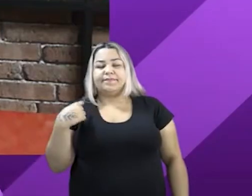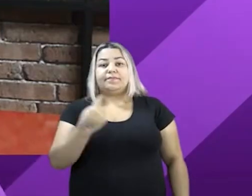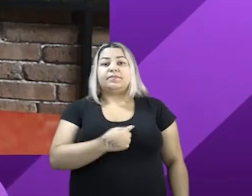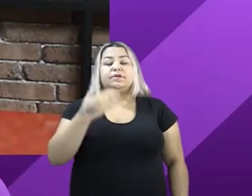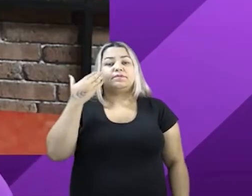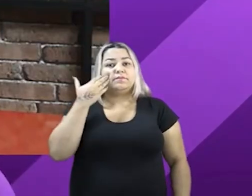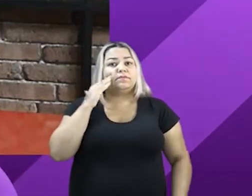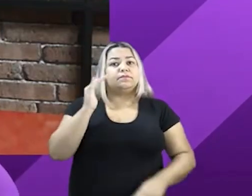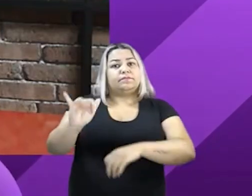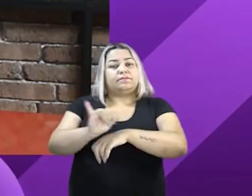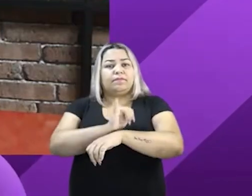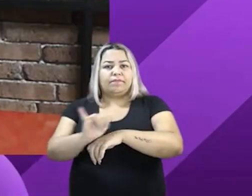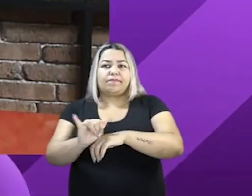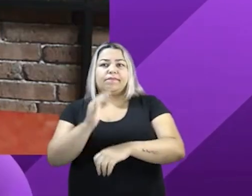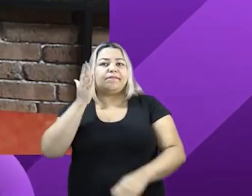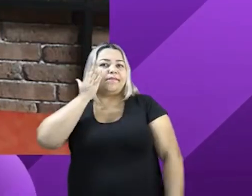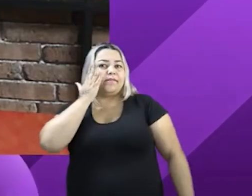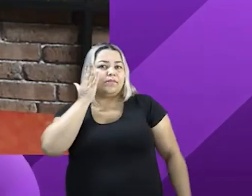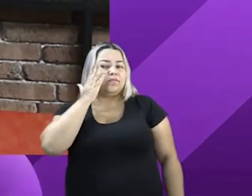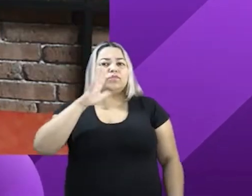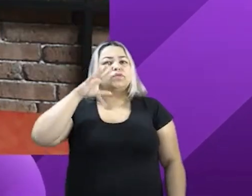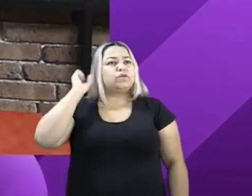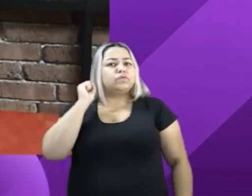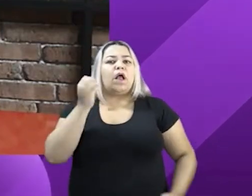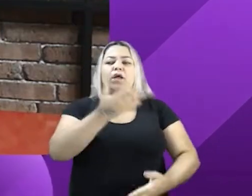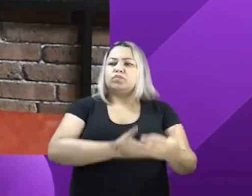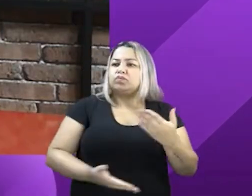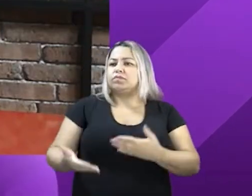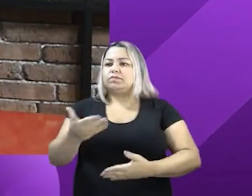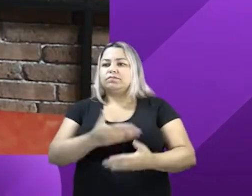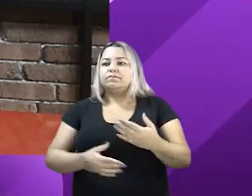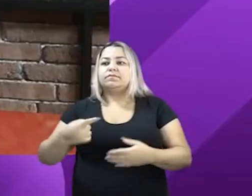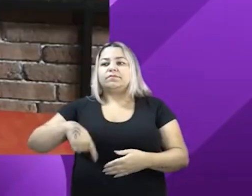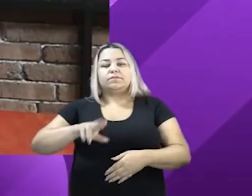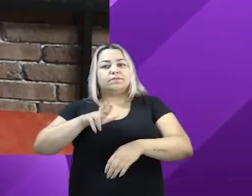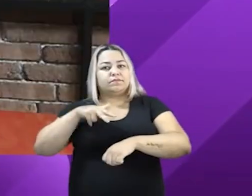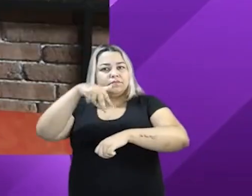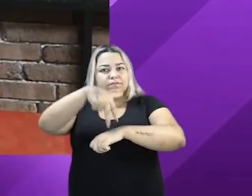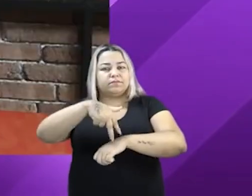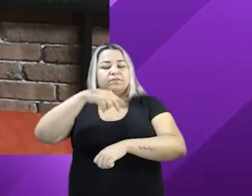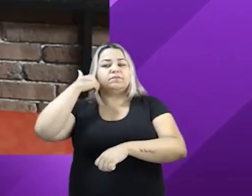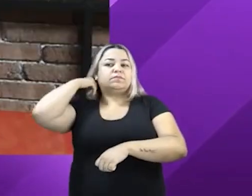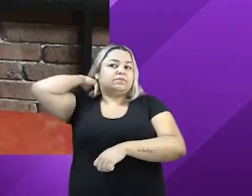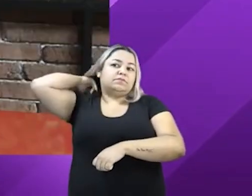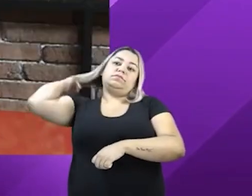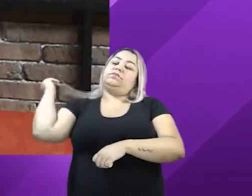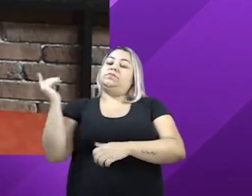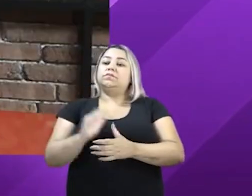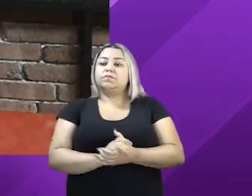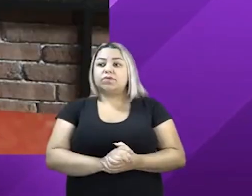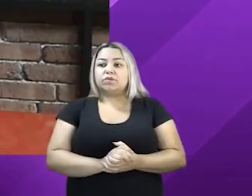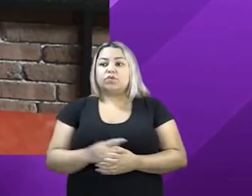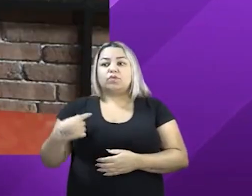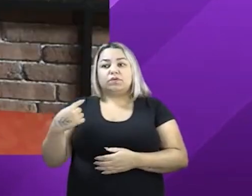as estruturas dos processos, sabe? Ouvir, escutar, e foi um lugar que a gente se colocou durante muito, assim, só recentemente mesmo que a